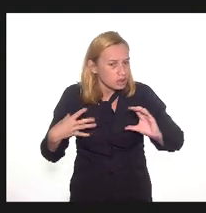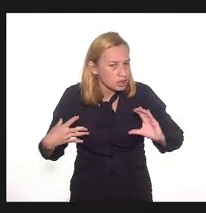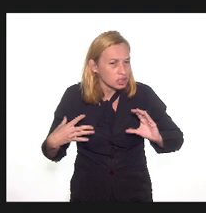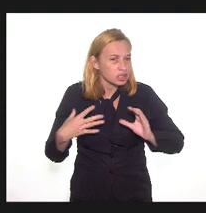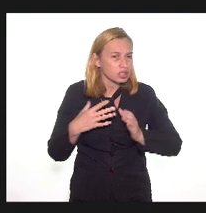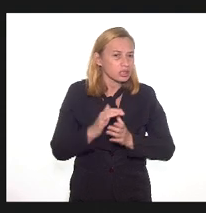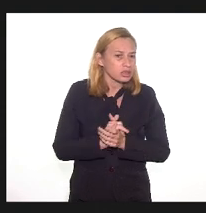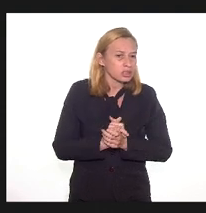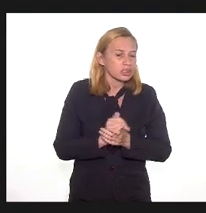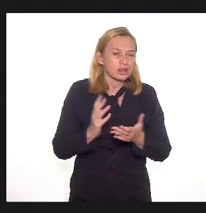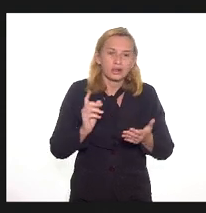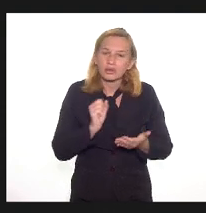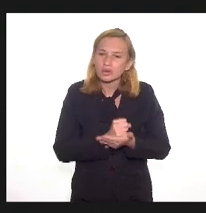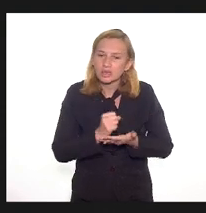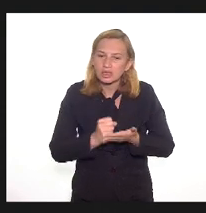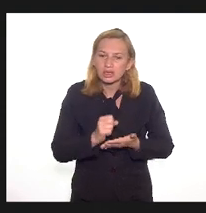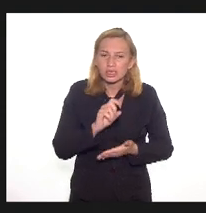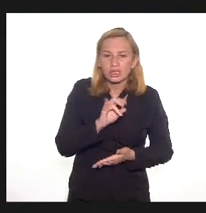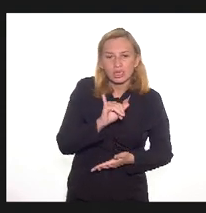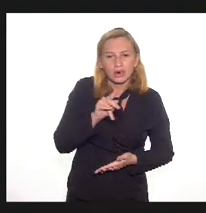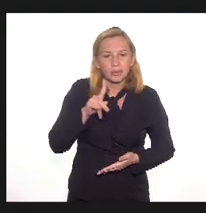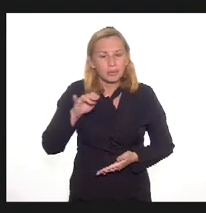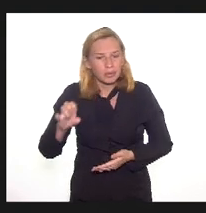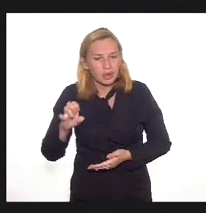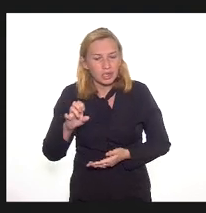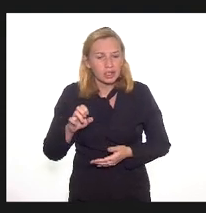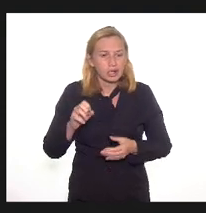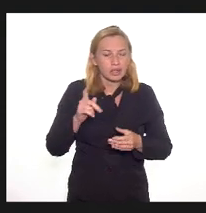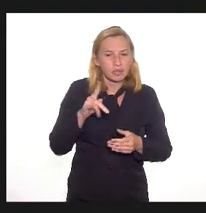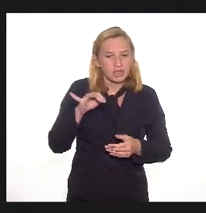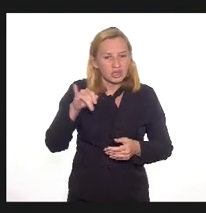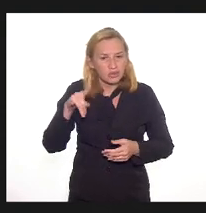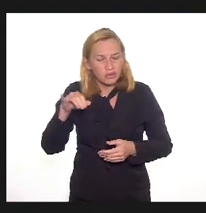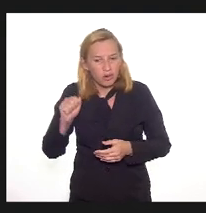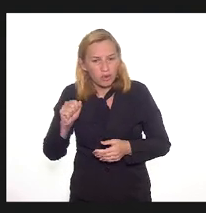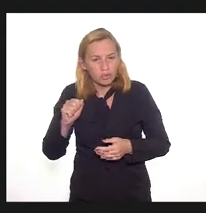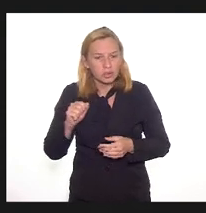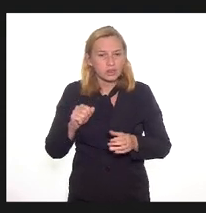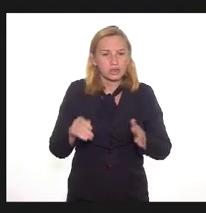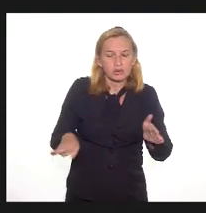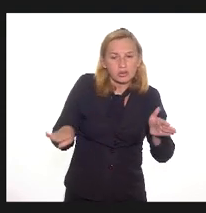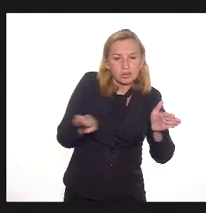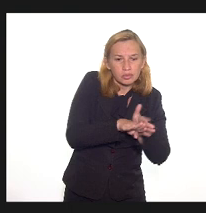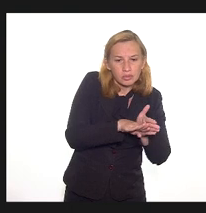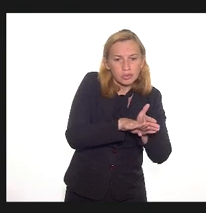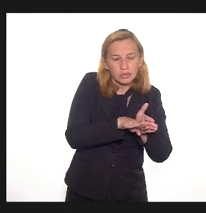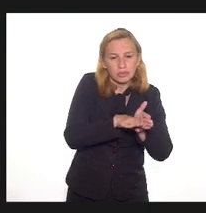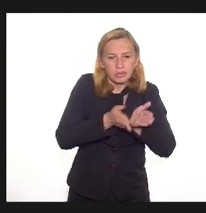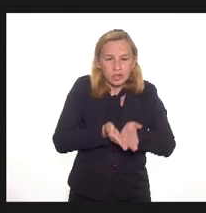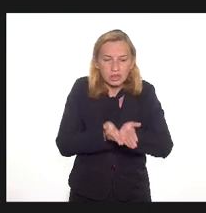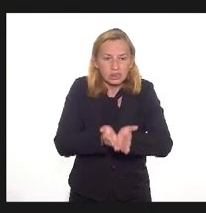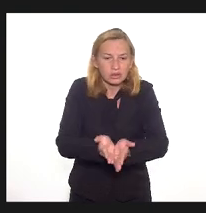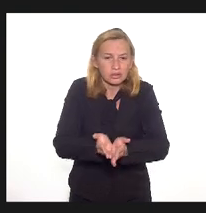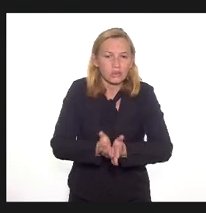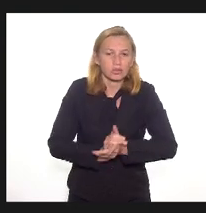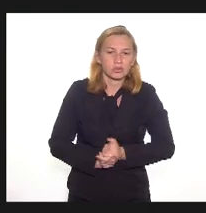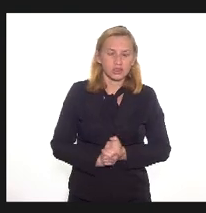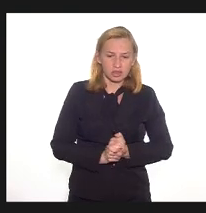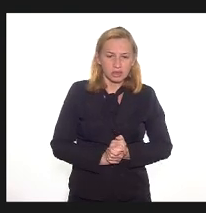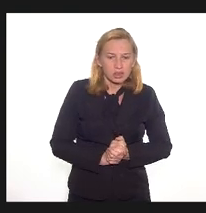à contratação de UEP, das UEPs, né, das plataformas que nós chamamos de próprias e das plataformas que são afretadas.